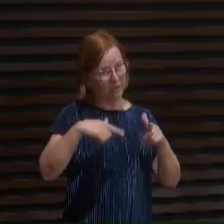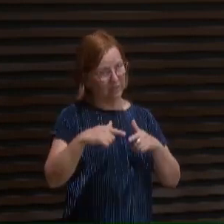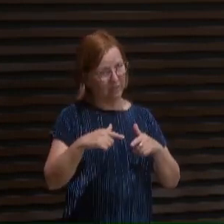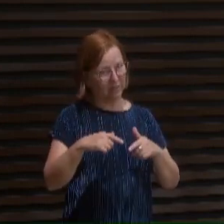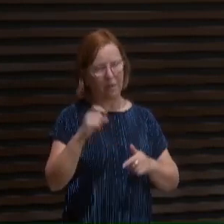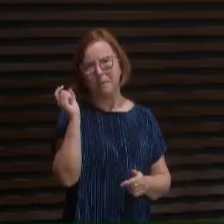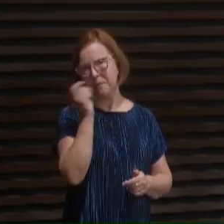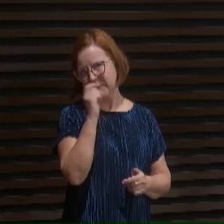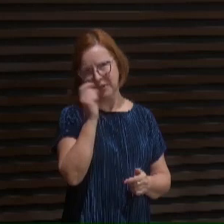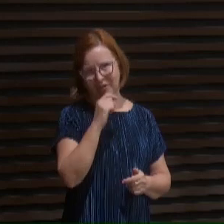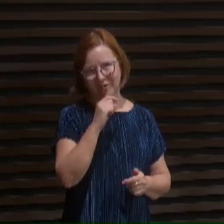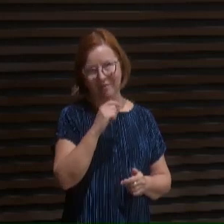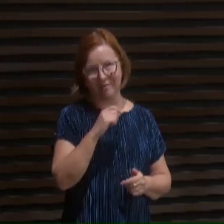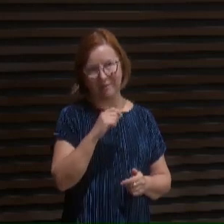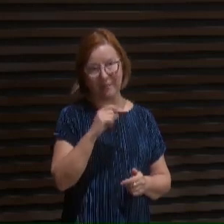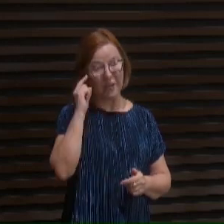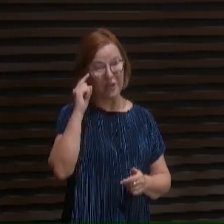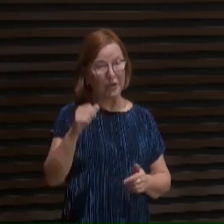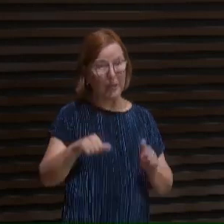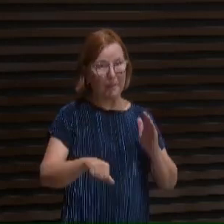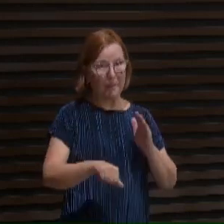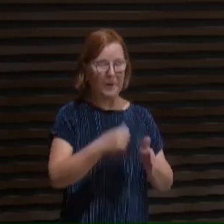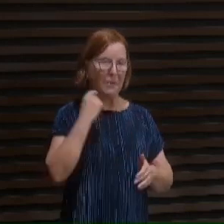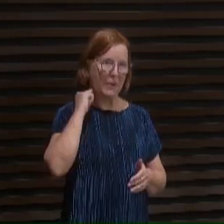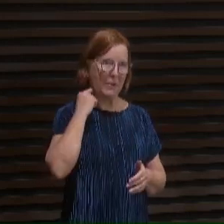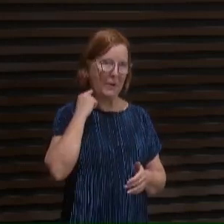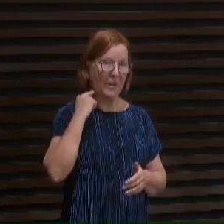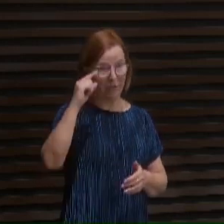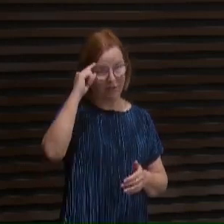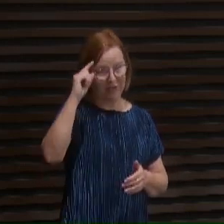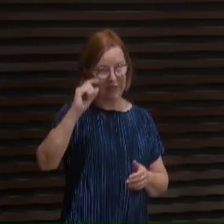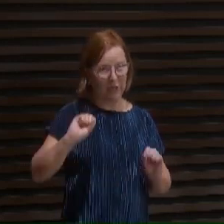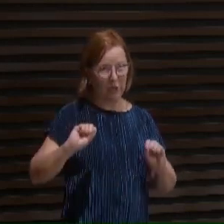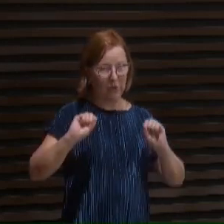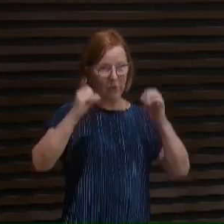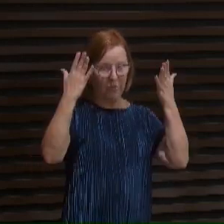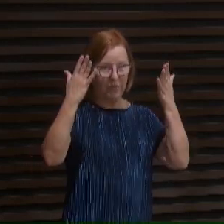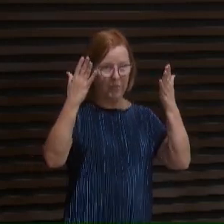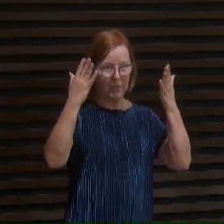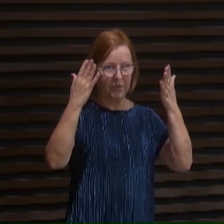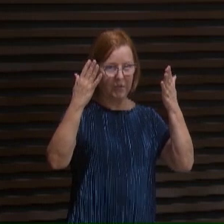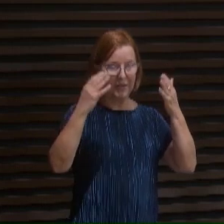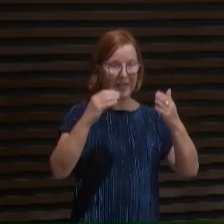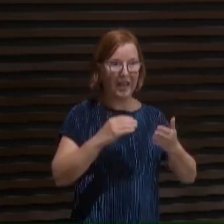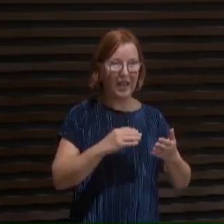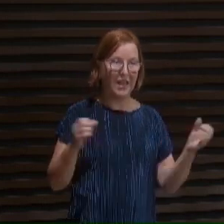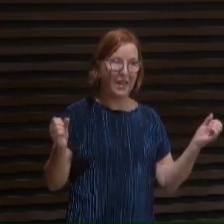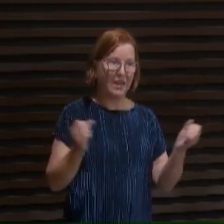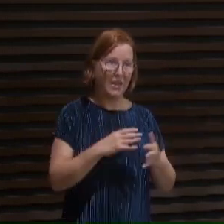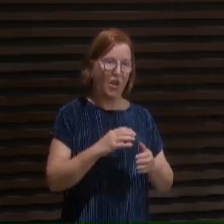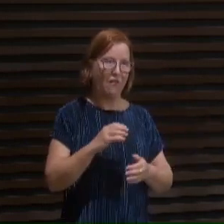Mentira. Dia 1º de maio é o dia da comemoração, da introdução da nova ordem